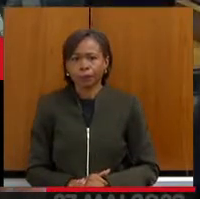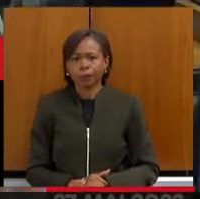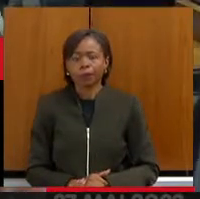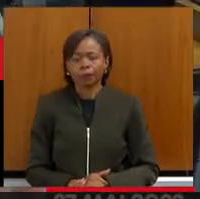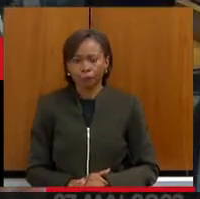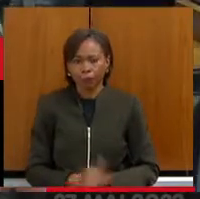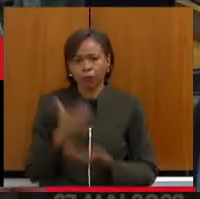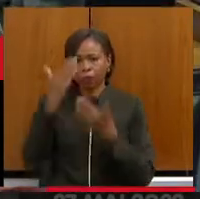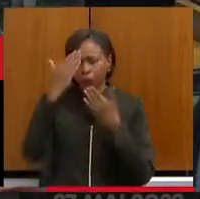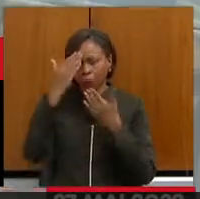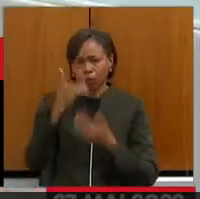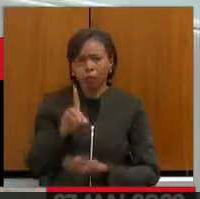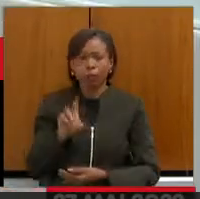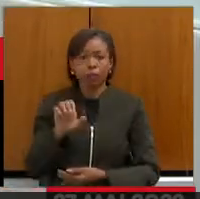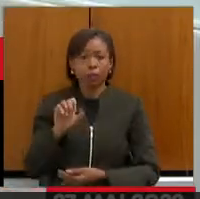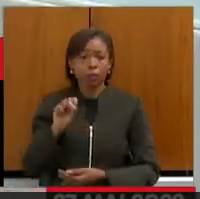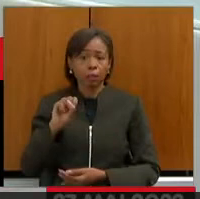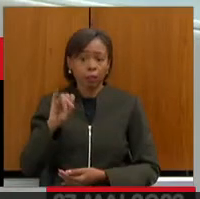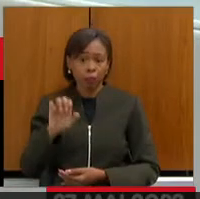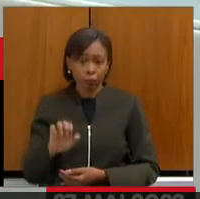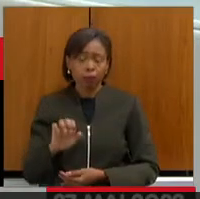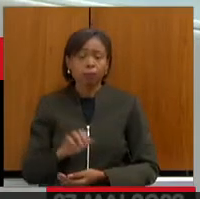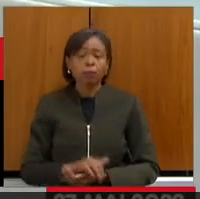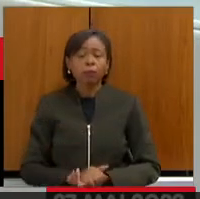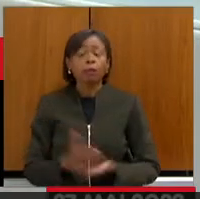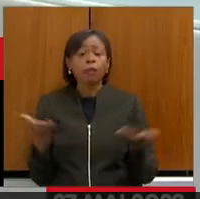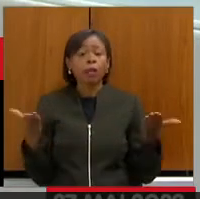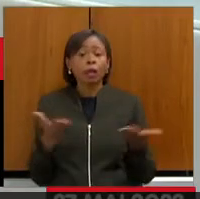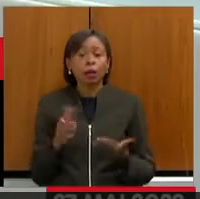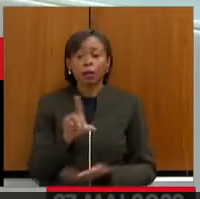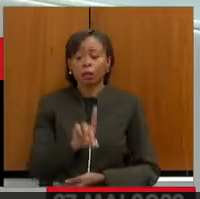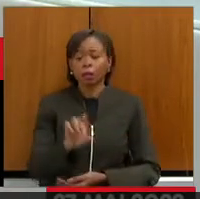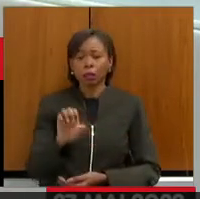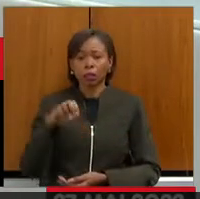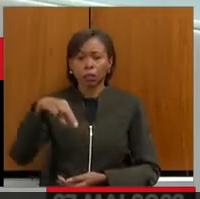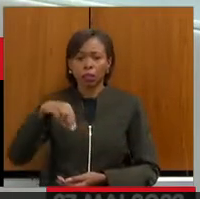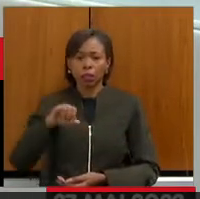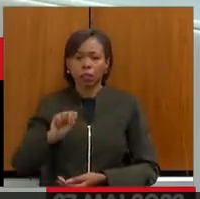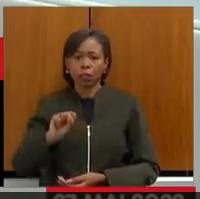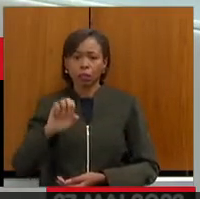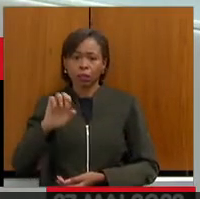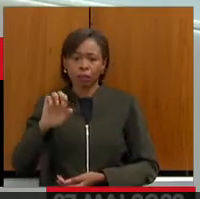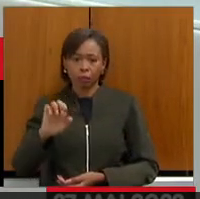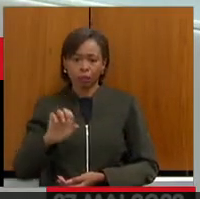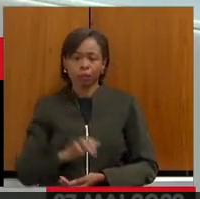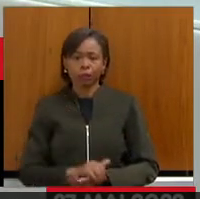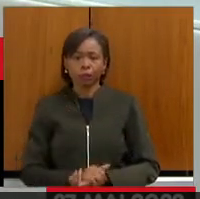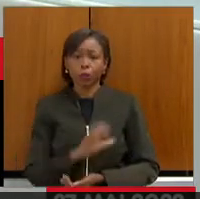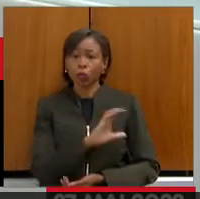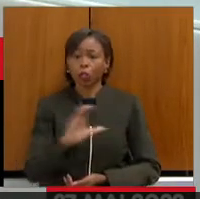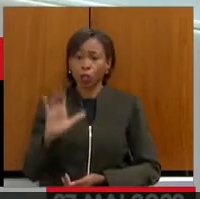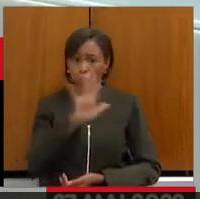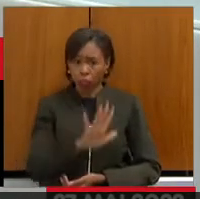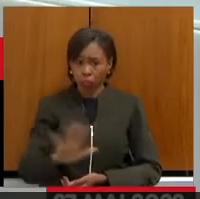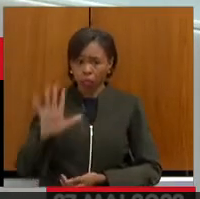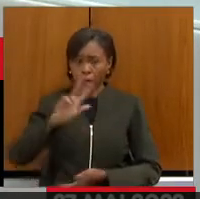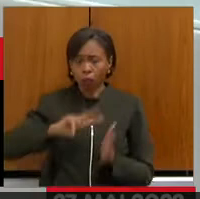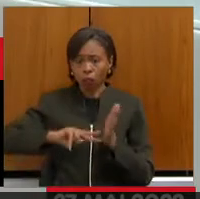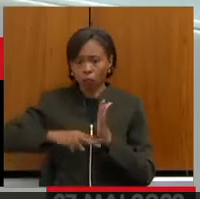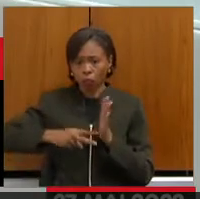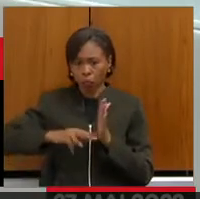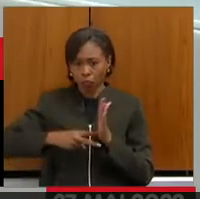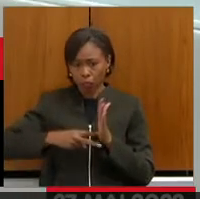obrigada Daisy convidamos agora a senhora Denise de Paula Romão coordenadora Geral do sindicato